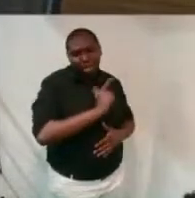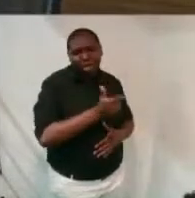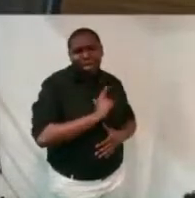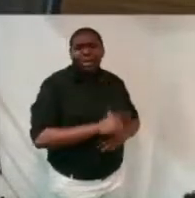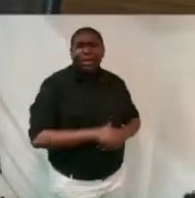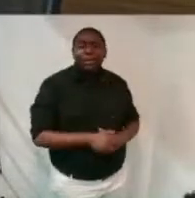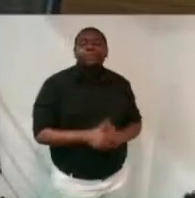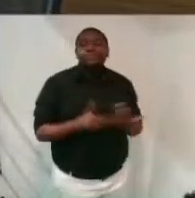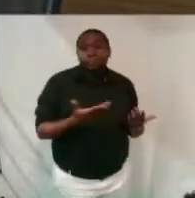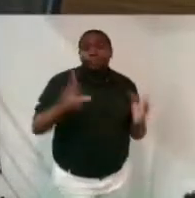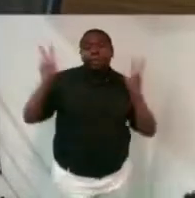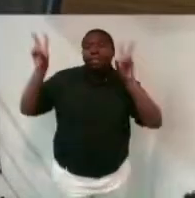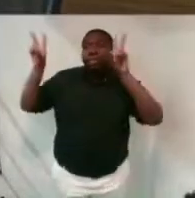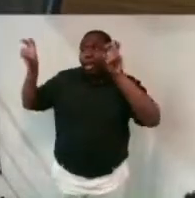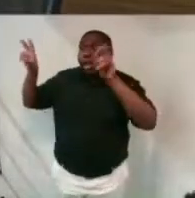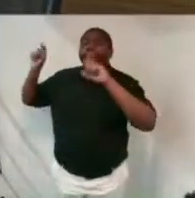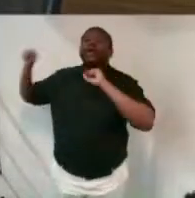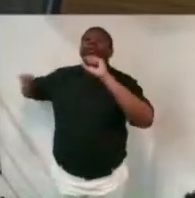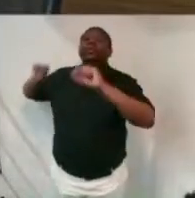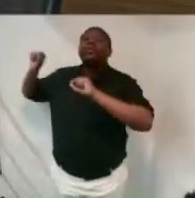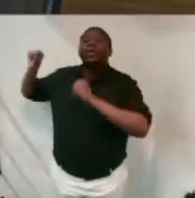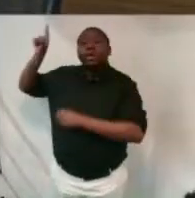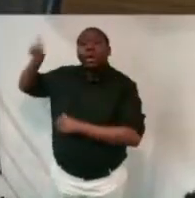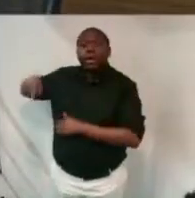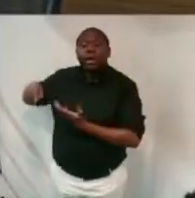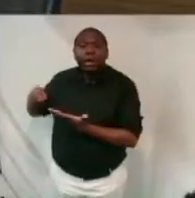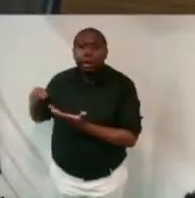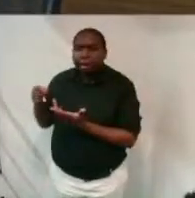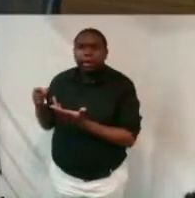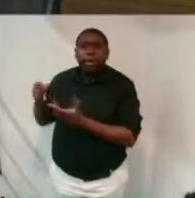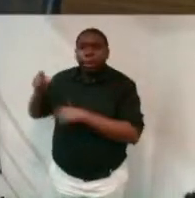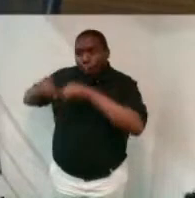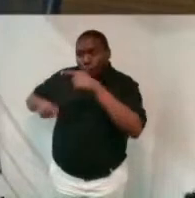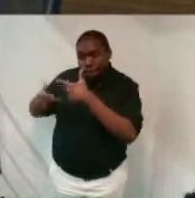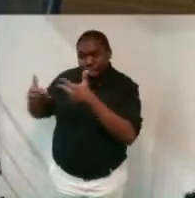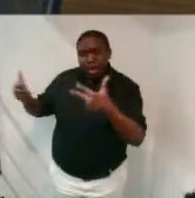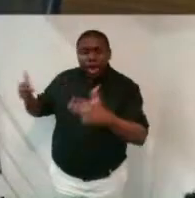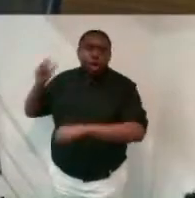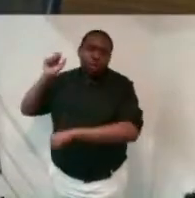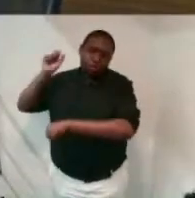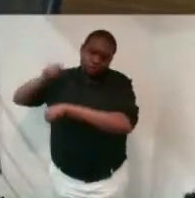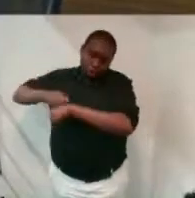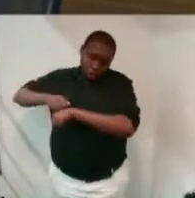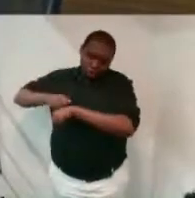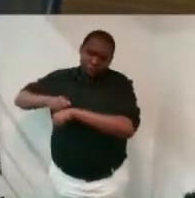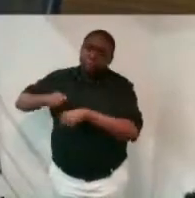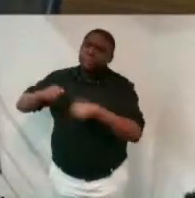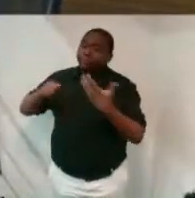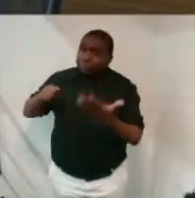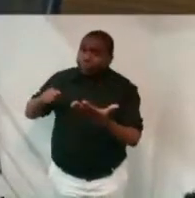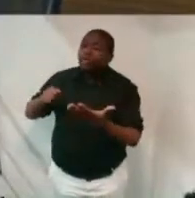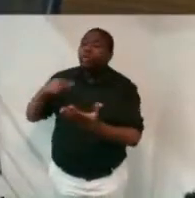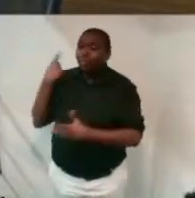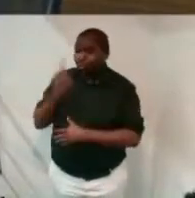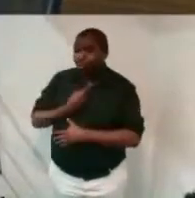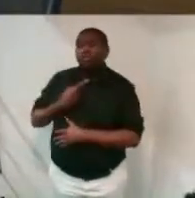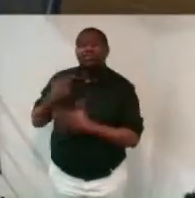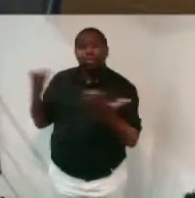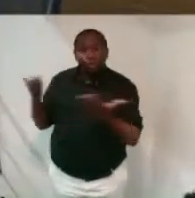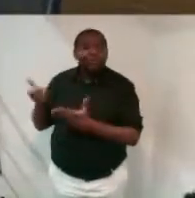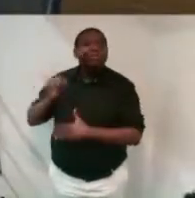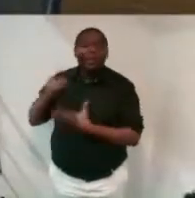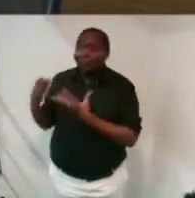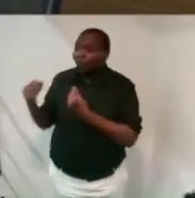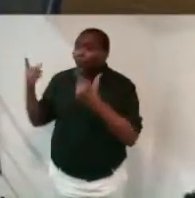e tratar também da questão dos resíduos sólidos, porque ainda hoje temos milhares de lixões a